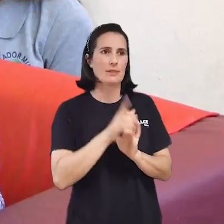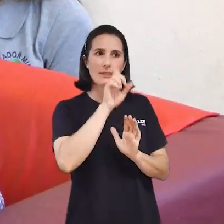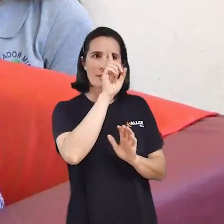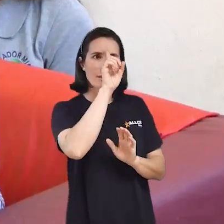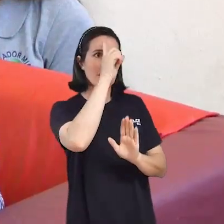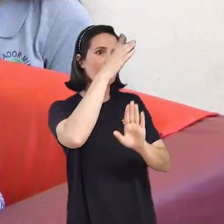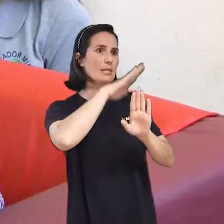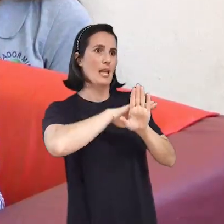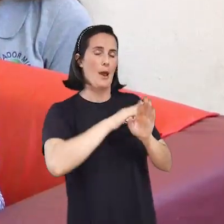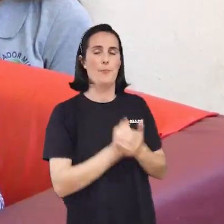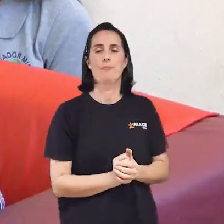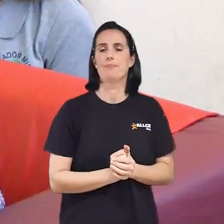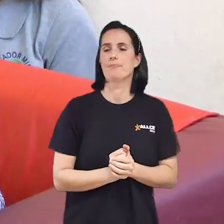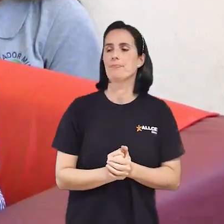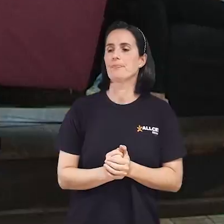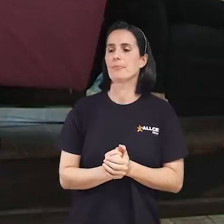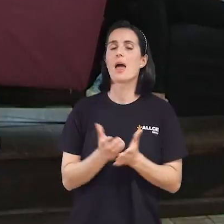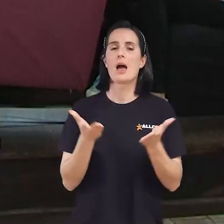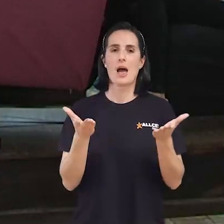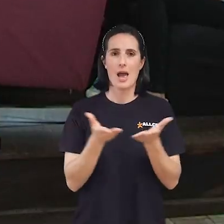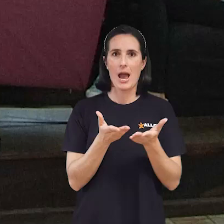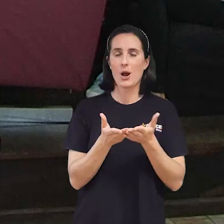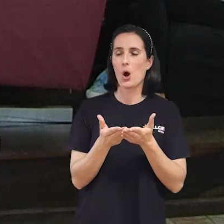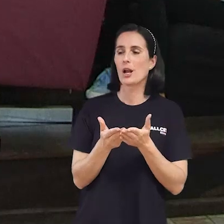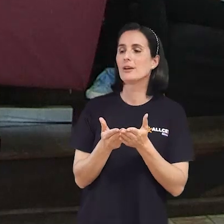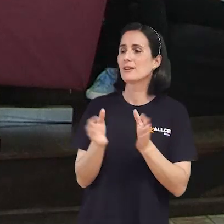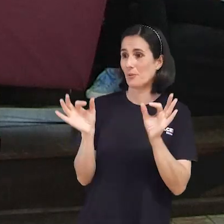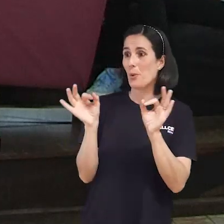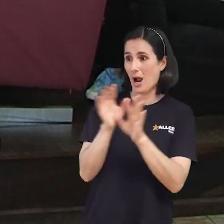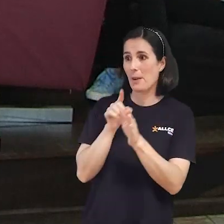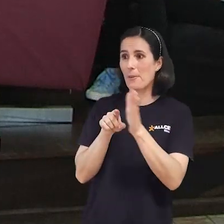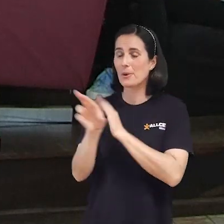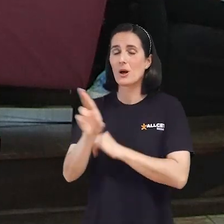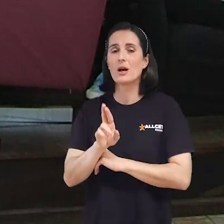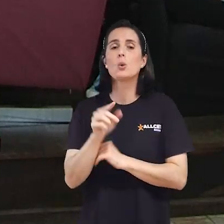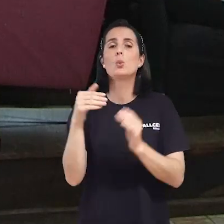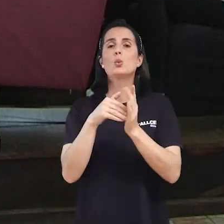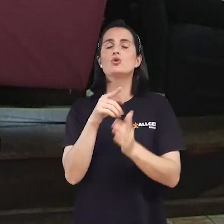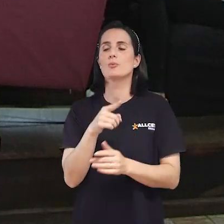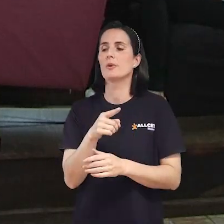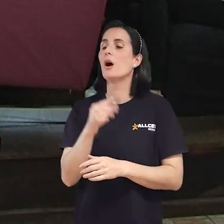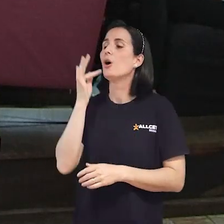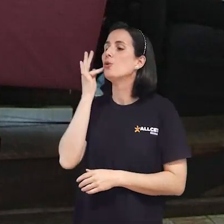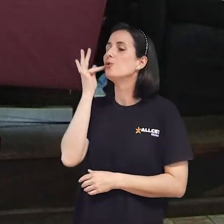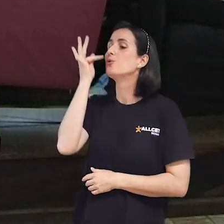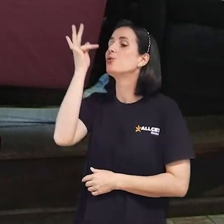Posso falar um pouquinho sobre super-herói? Bem rapidinho? Pode sim. Pode ser heroína?